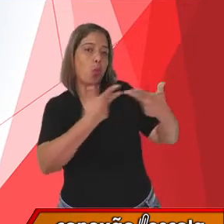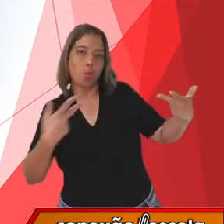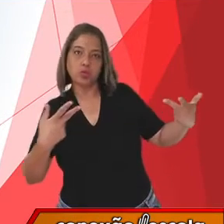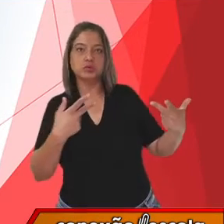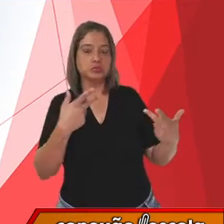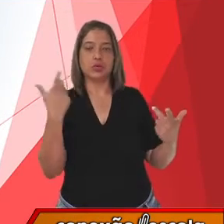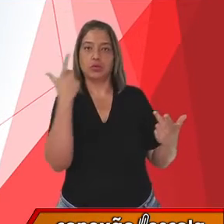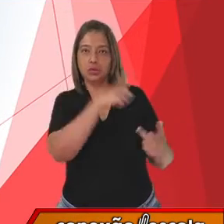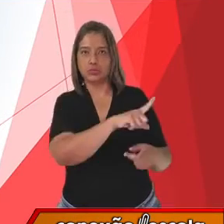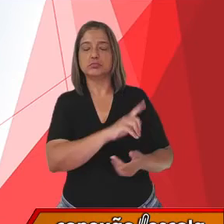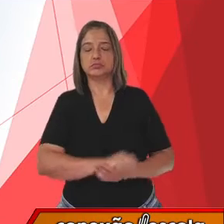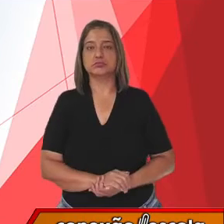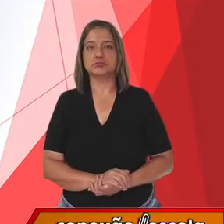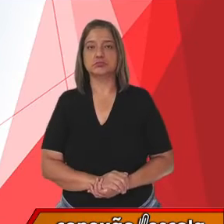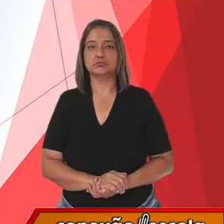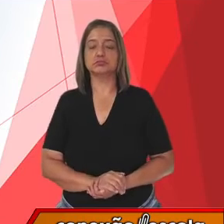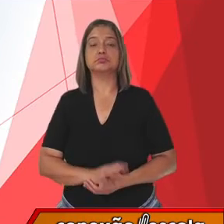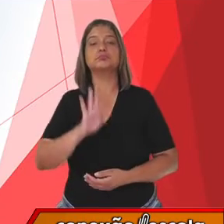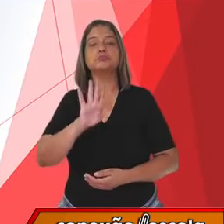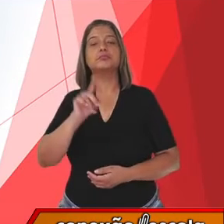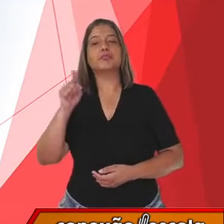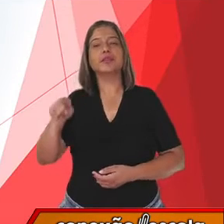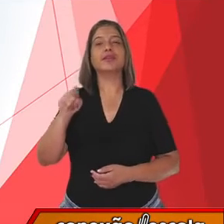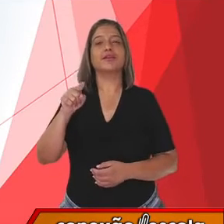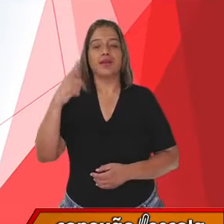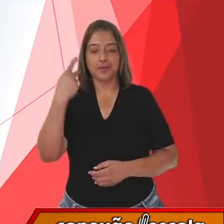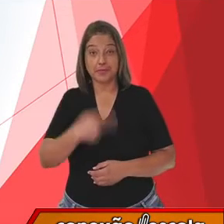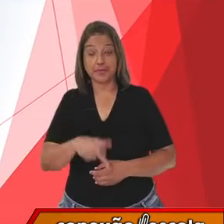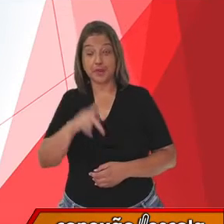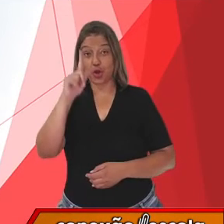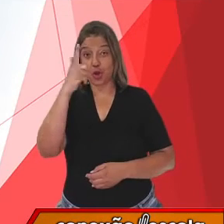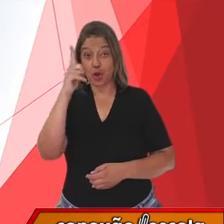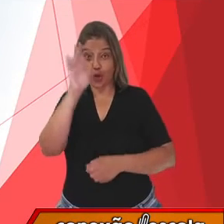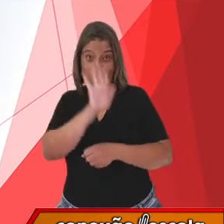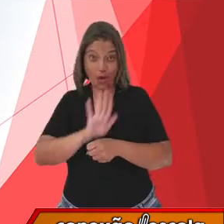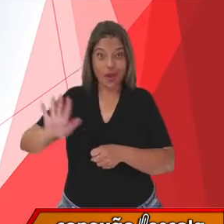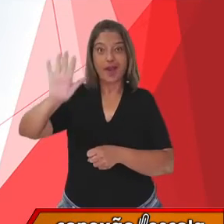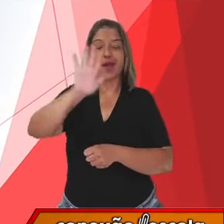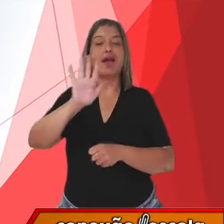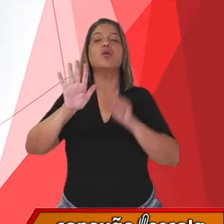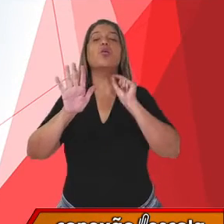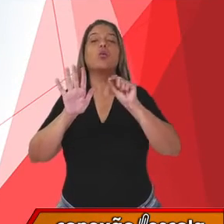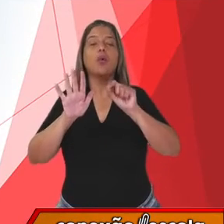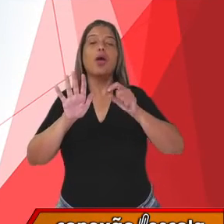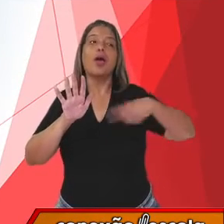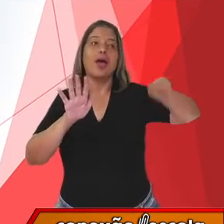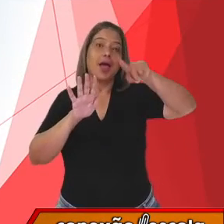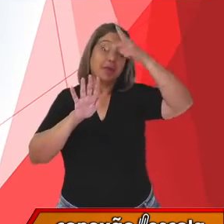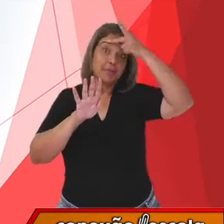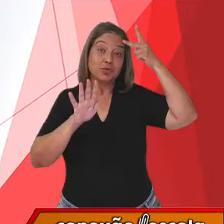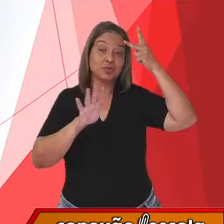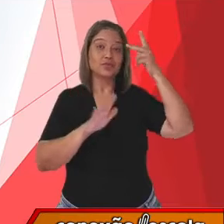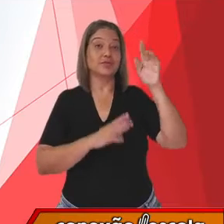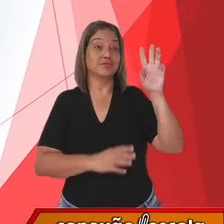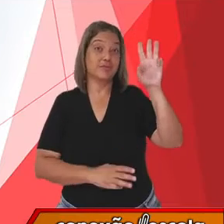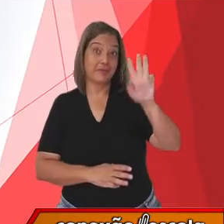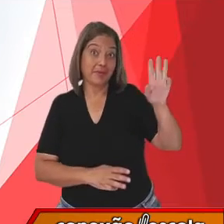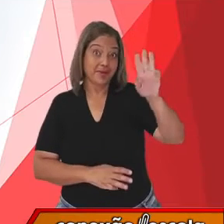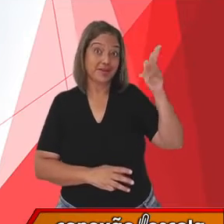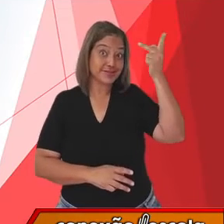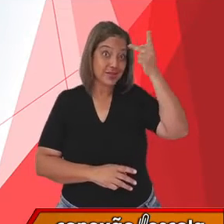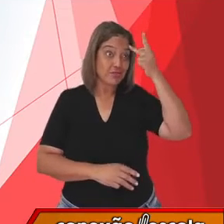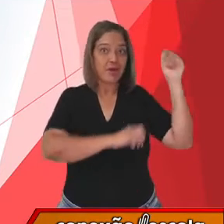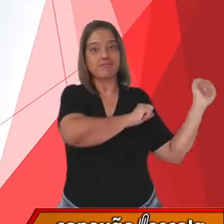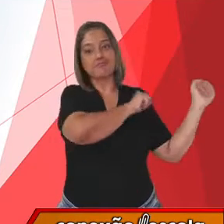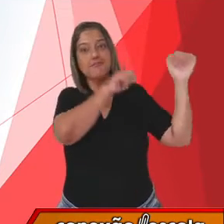O pontapé da história de Goiás se deu com as chegadas dos bandeirantes, vindos de São Paulo em busca